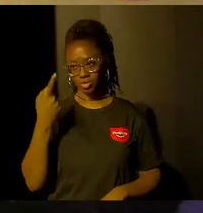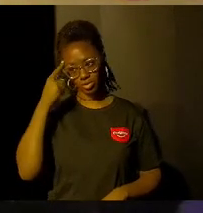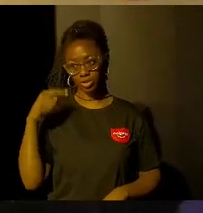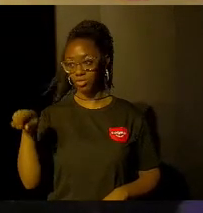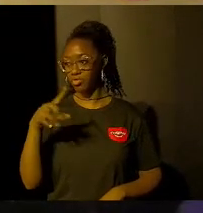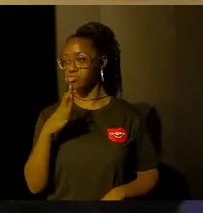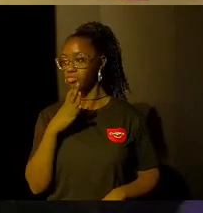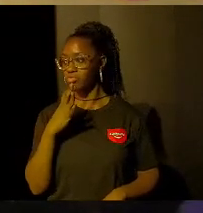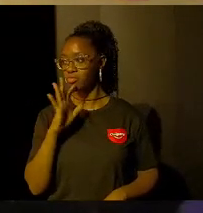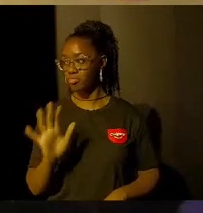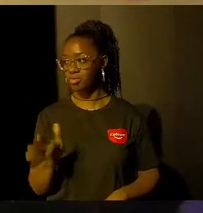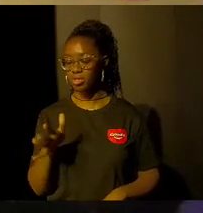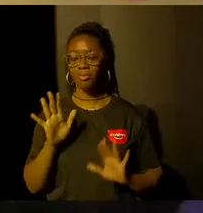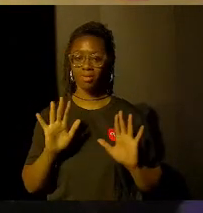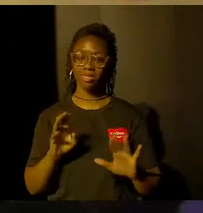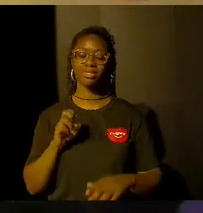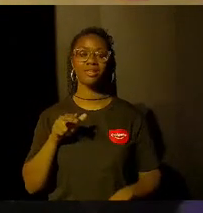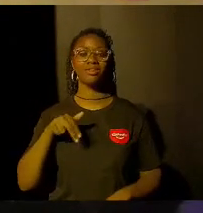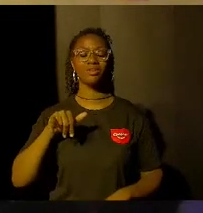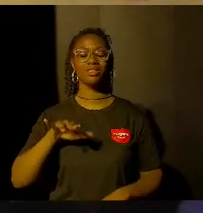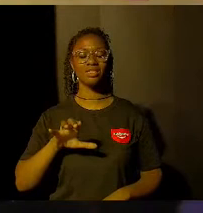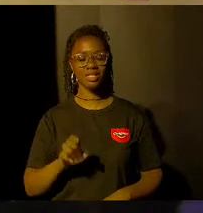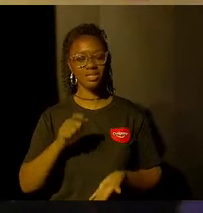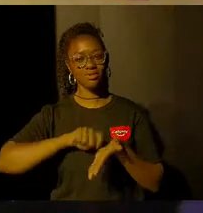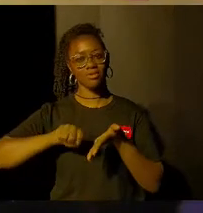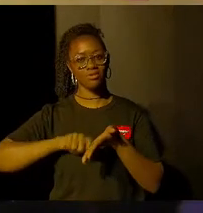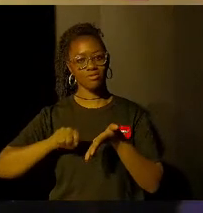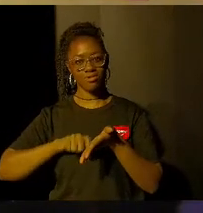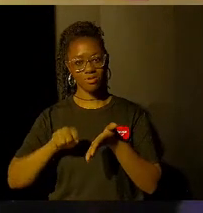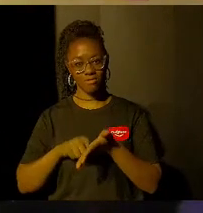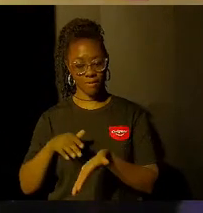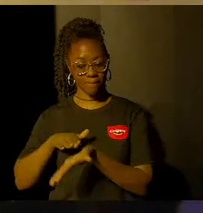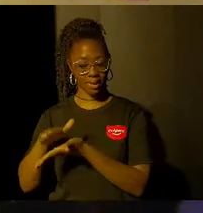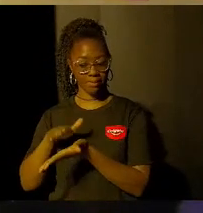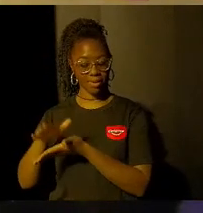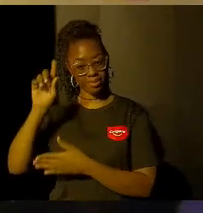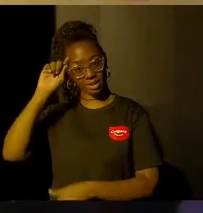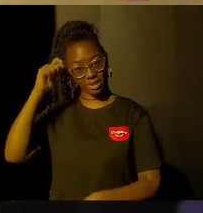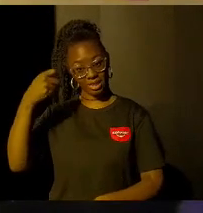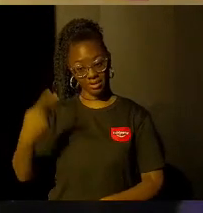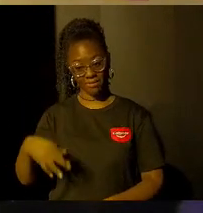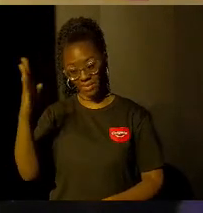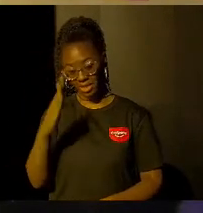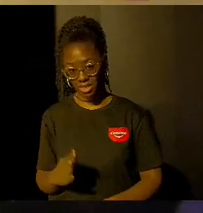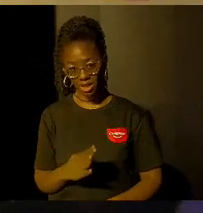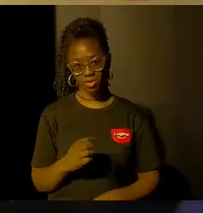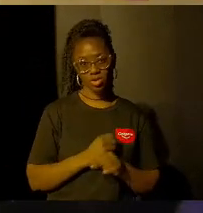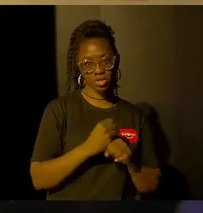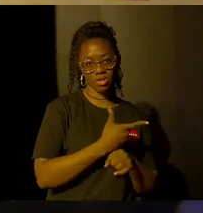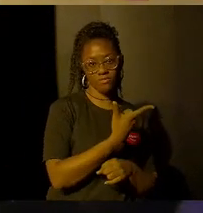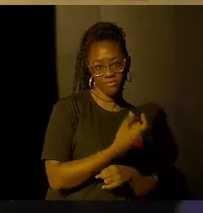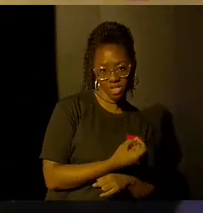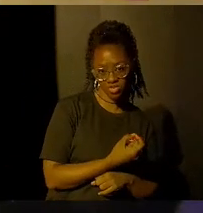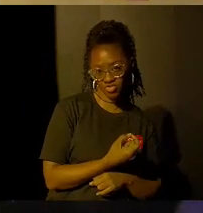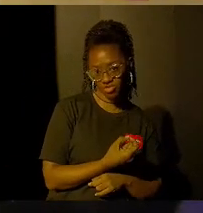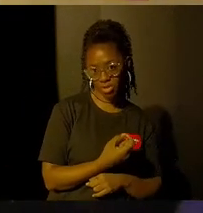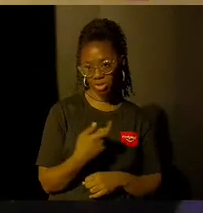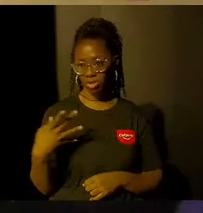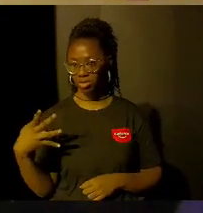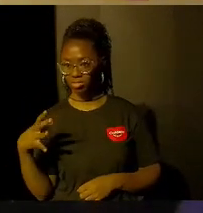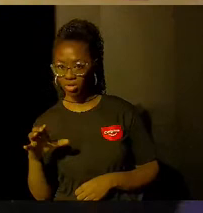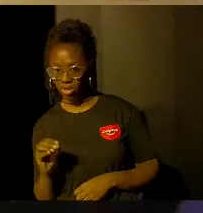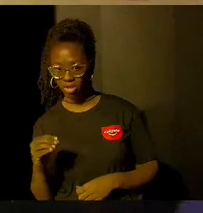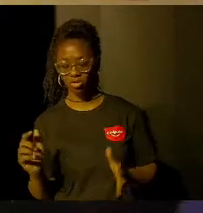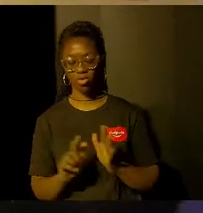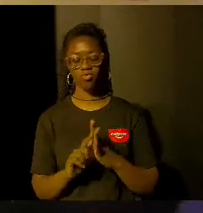mulher mas Eunice Cunha escreveu na imprensa negra brasileira entre os anos 20 e 40 e ele escreveu